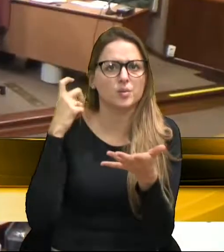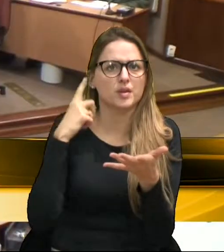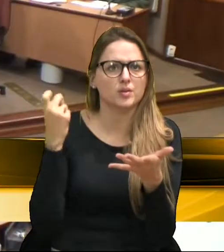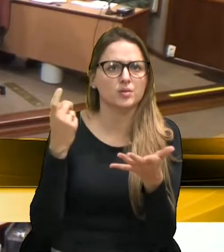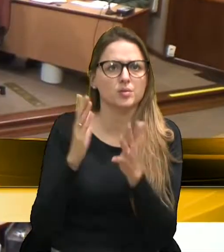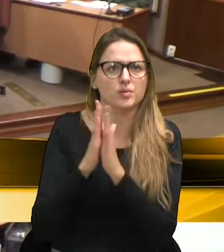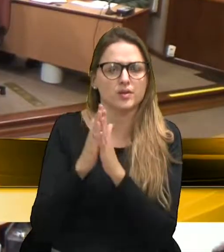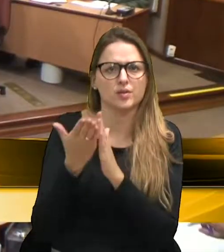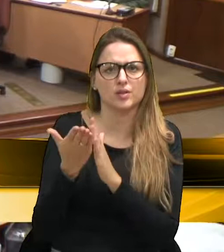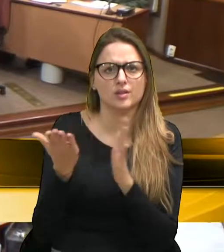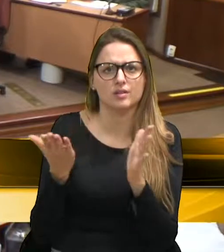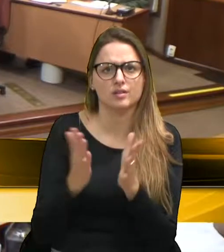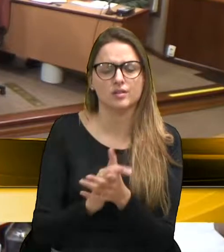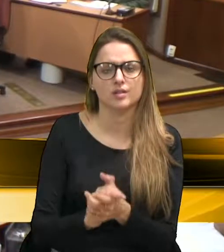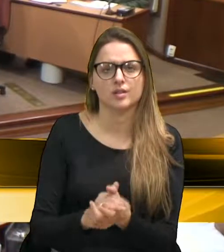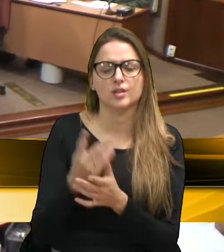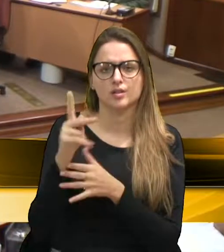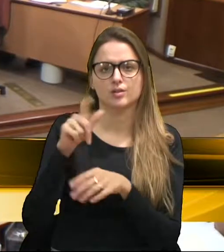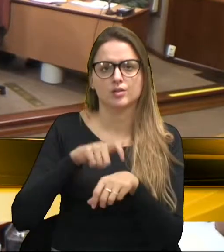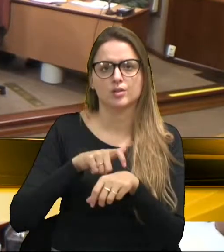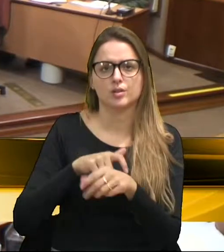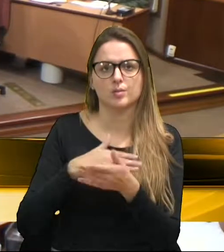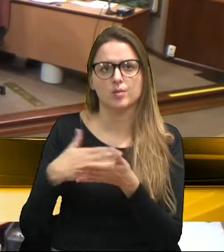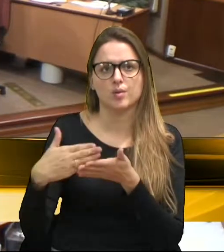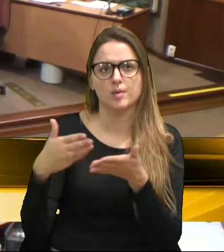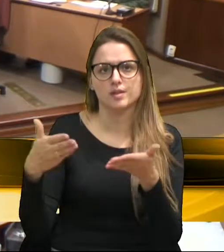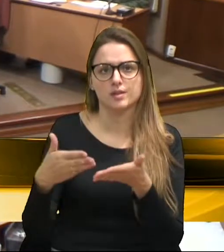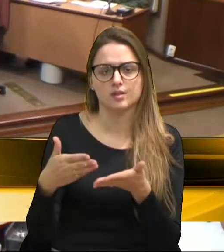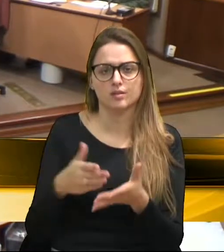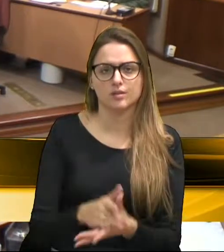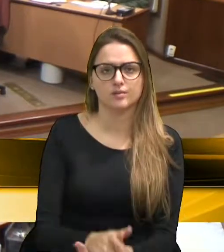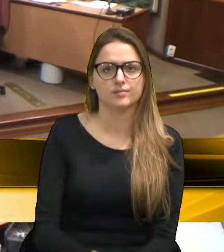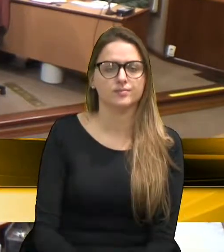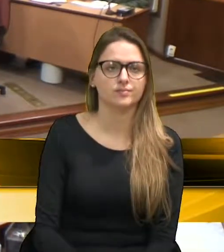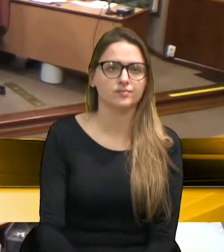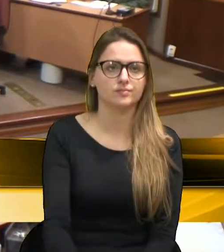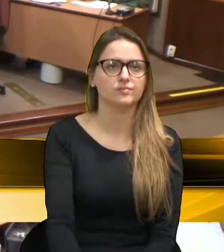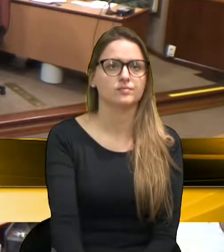gentileza. Seu tempo está contando a partir de agora, vereador Neri.